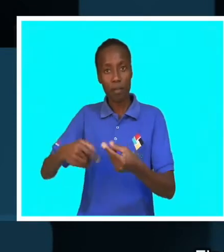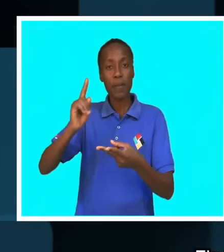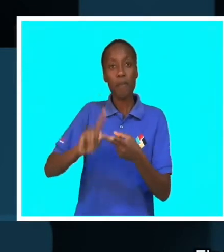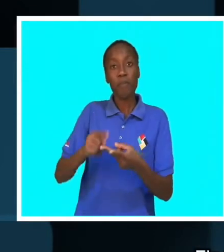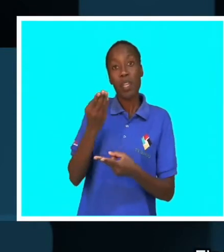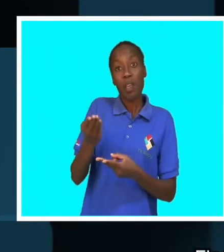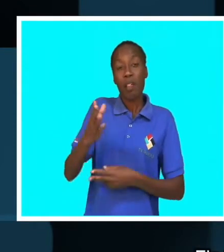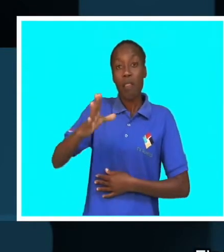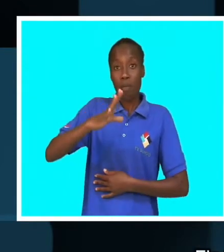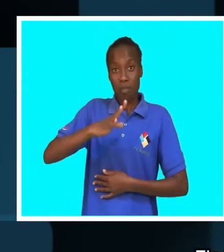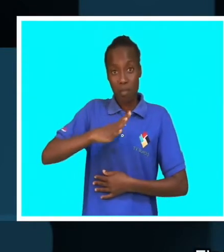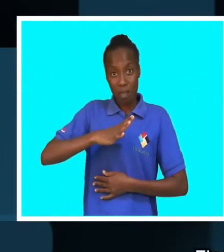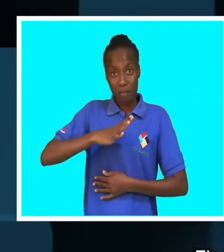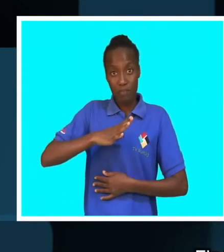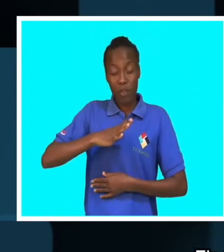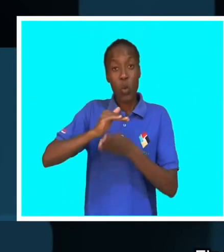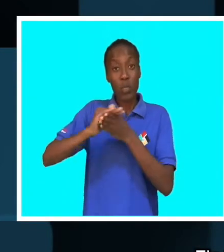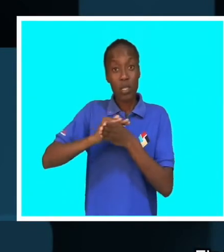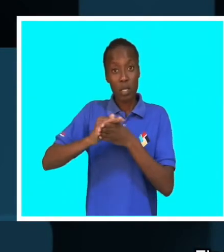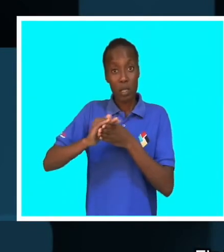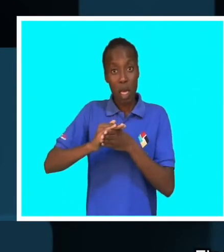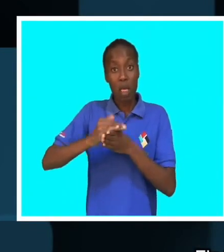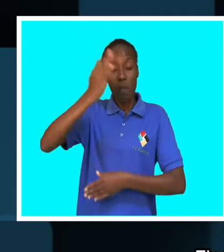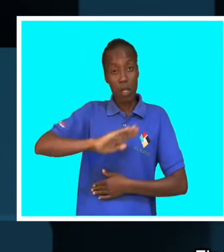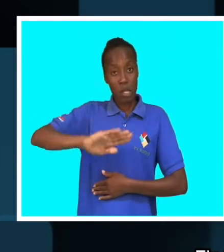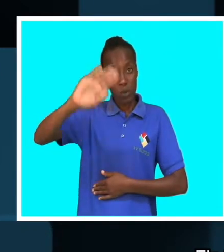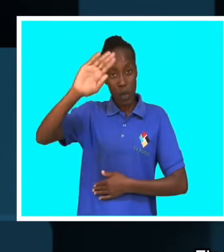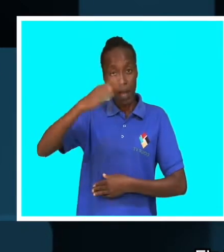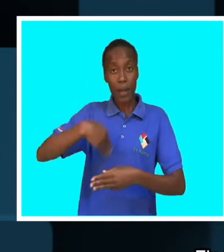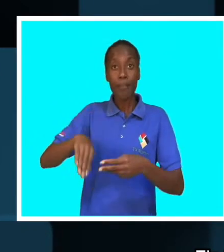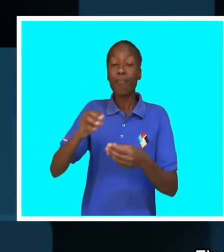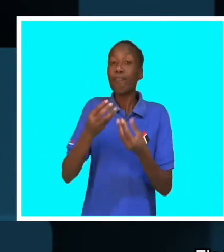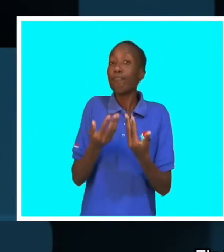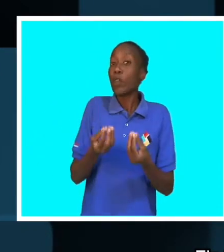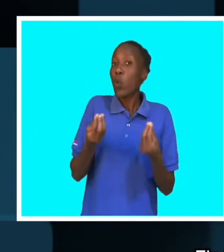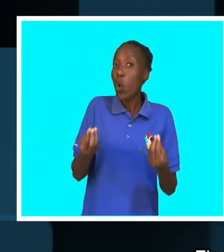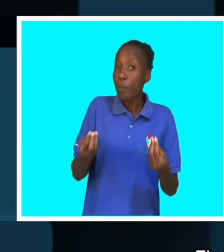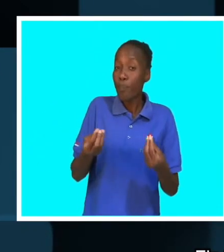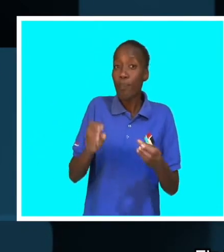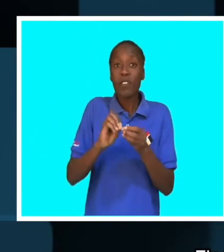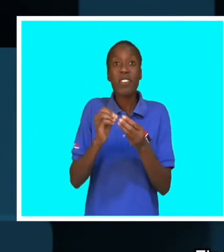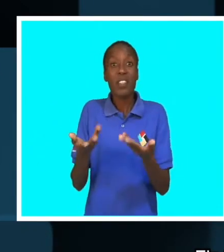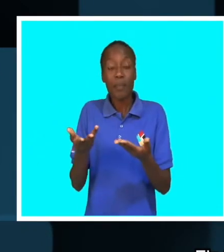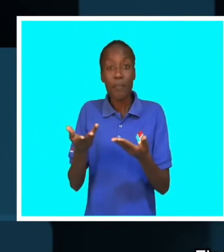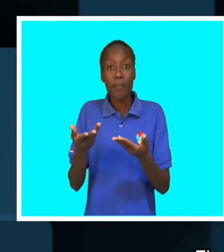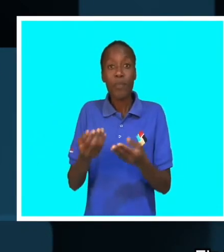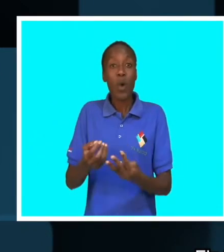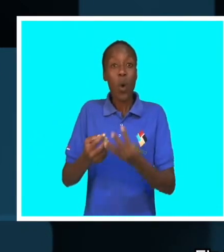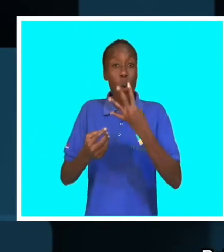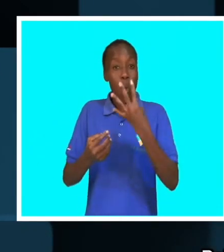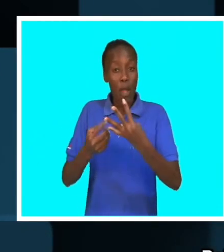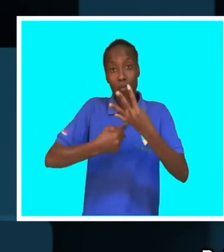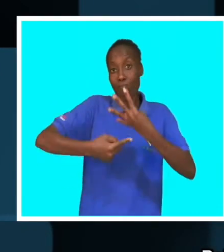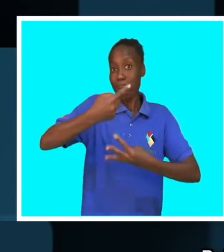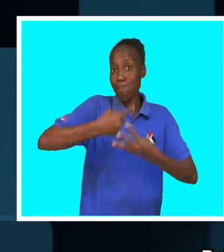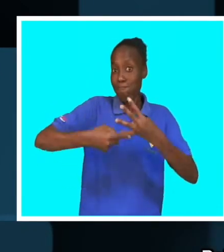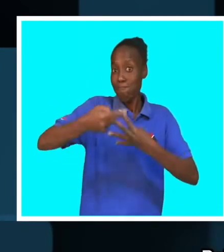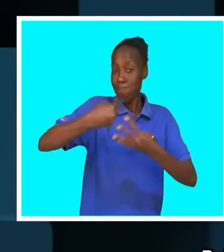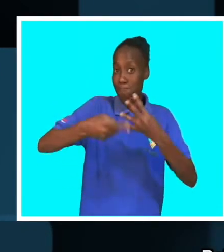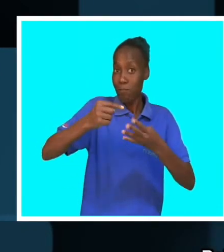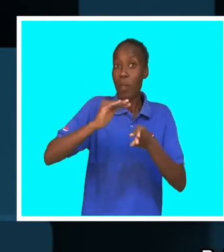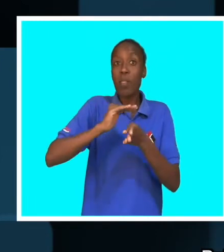Ela tem a cobertura nacional através das quatro operadoras de telefonia. Estamos